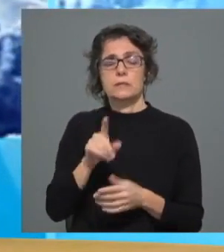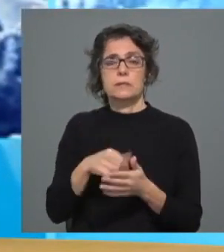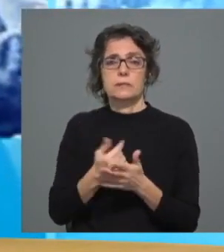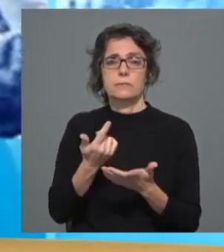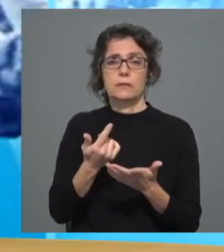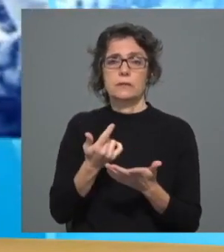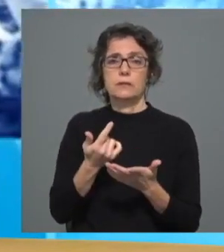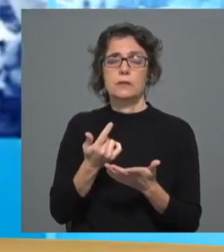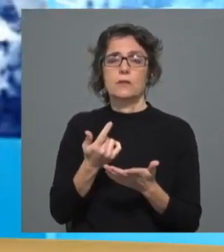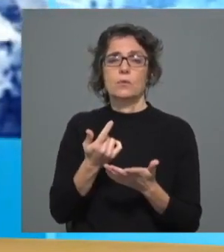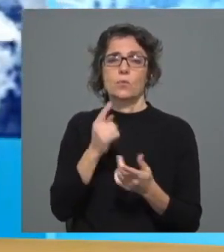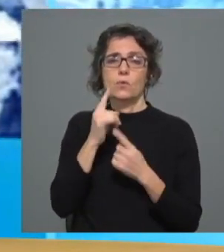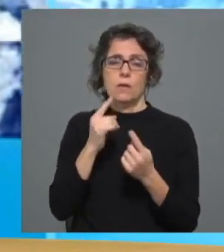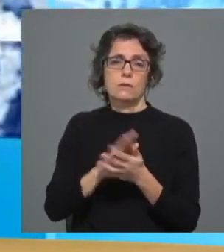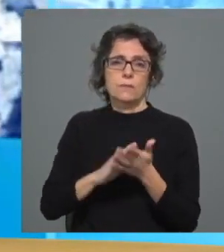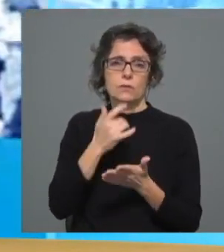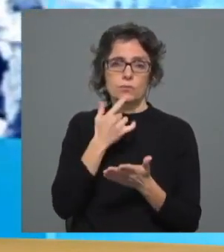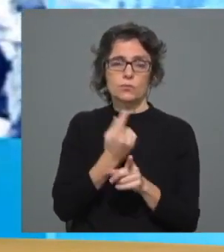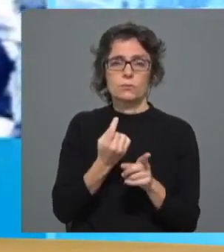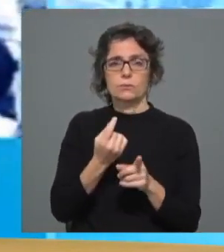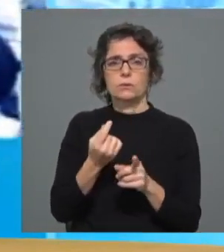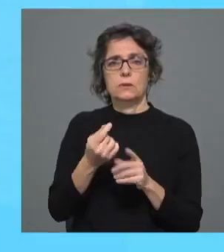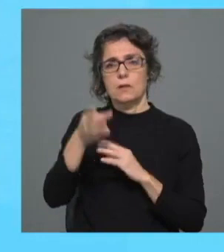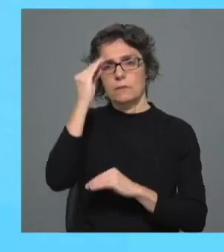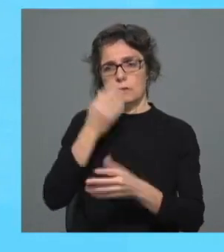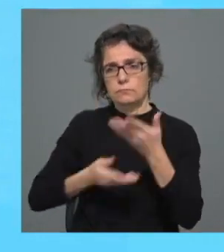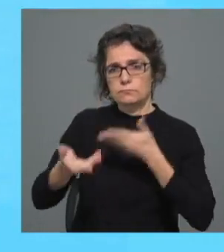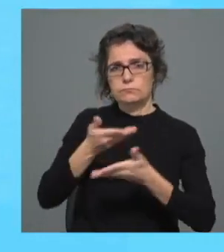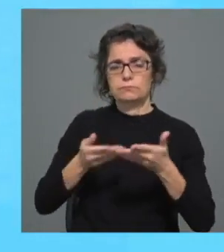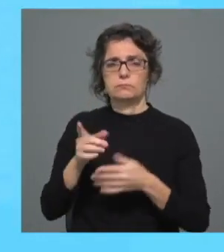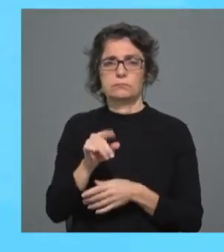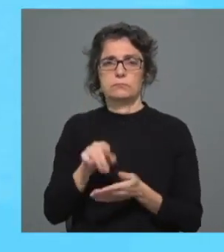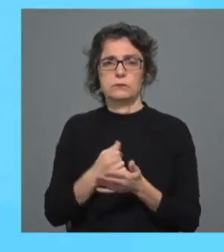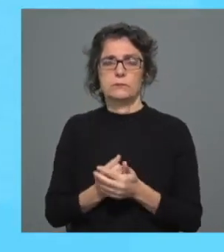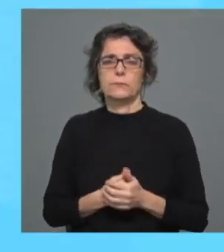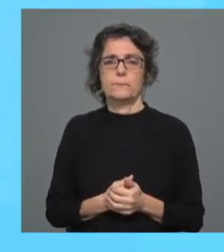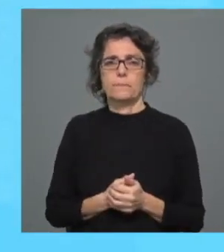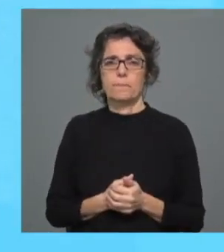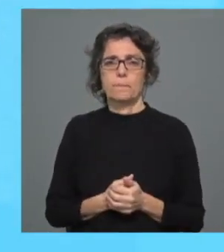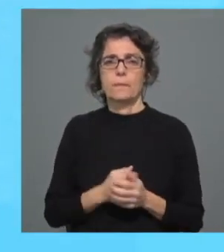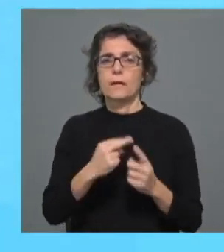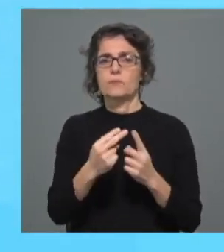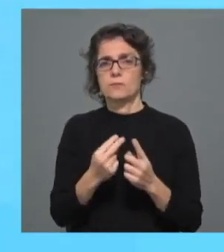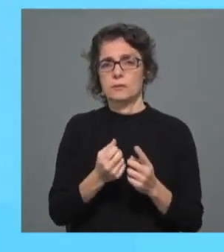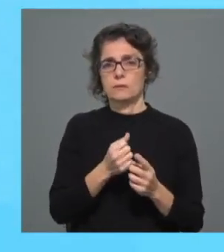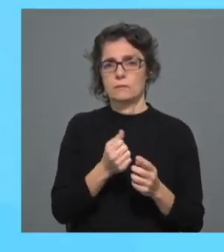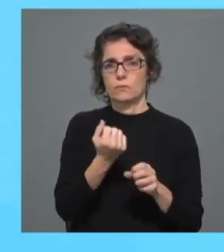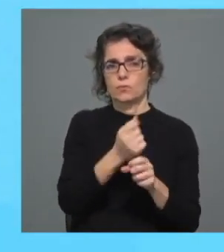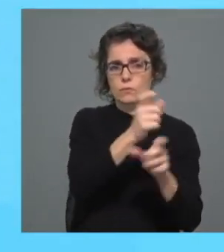essencial porque podemos sempre aprender uns com os outros. E as posições, nomeadamente entre trabalhadores e